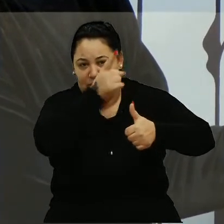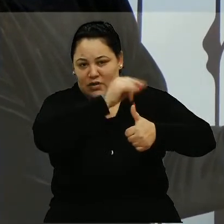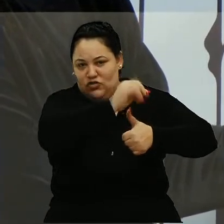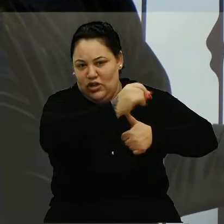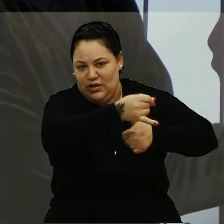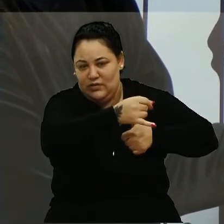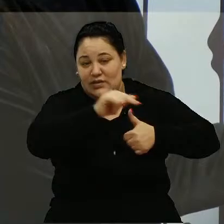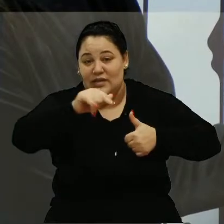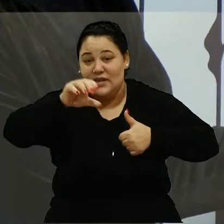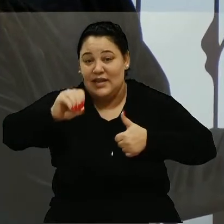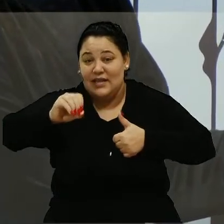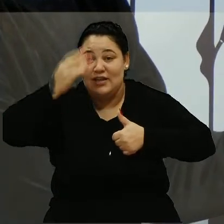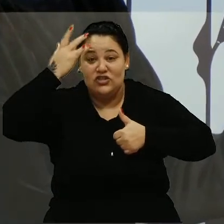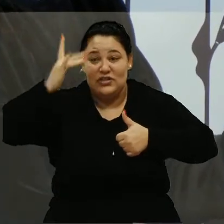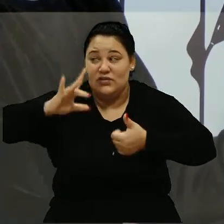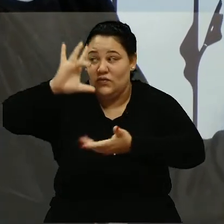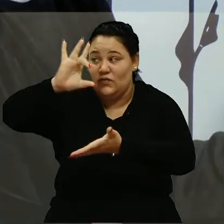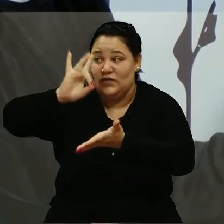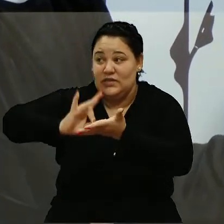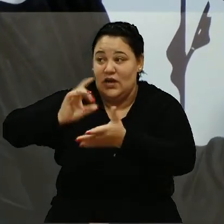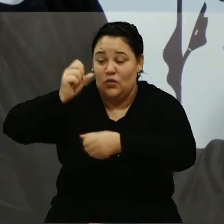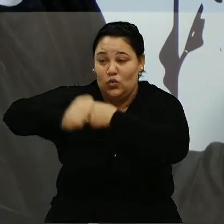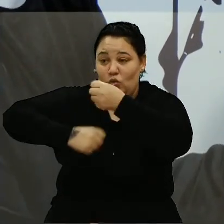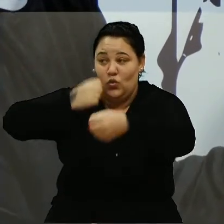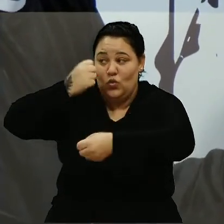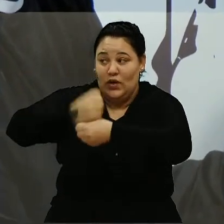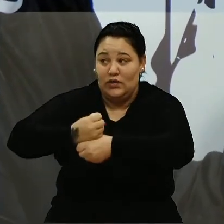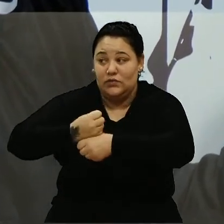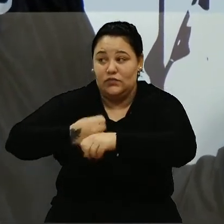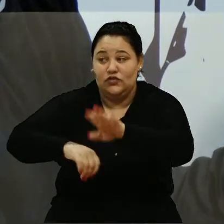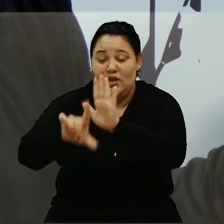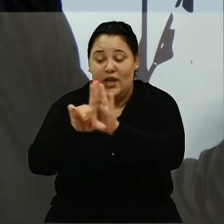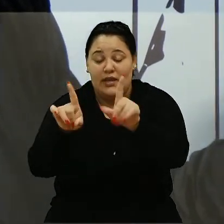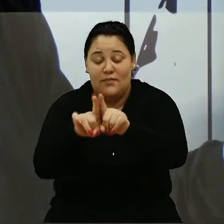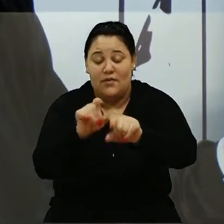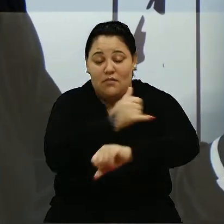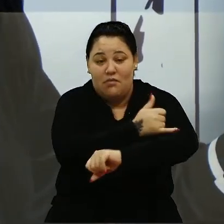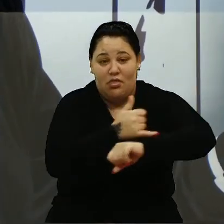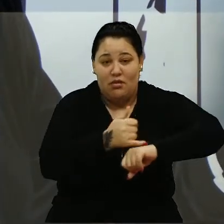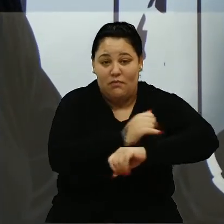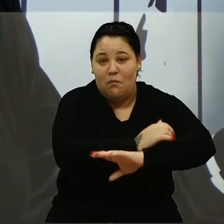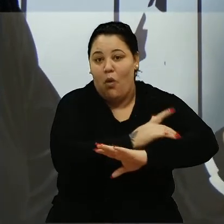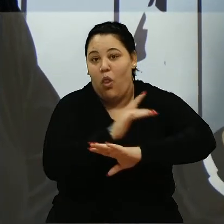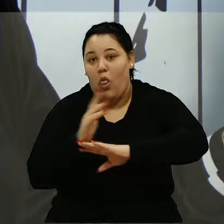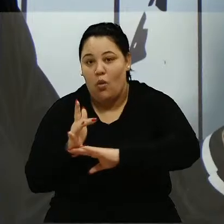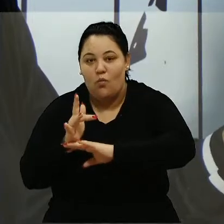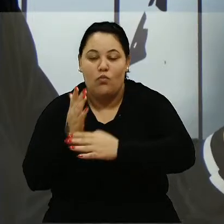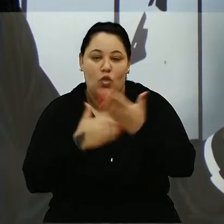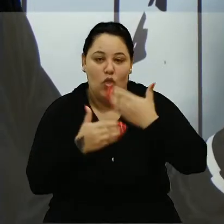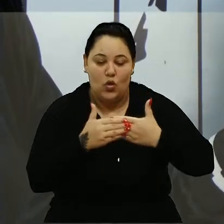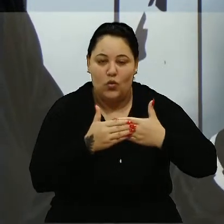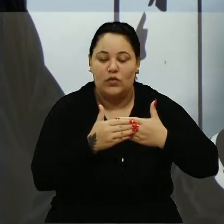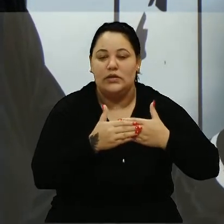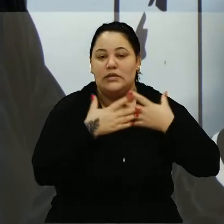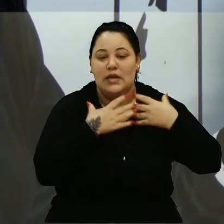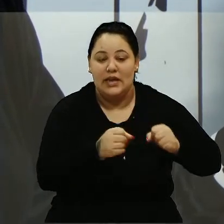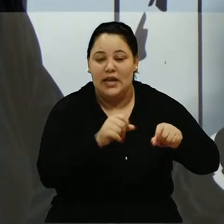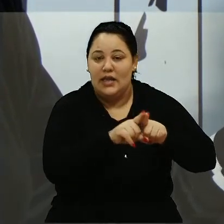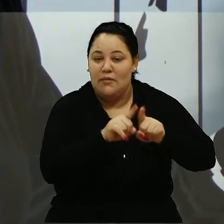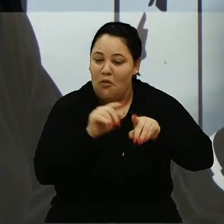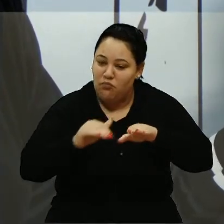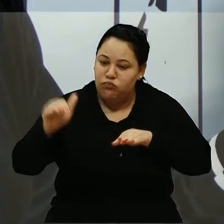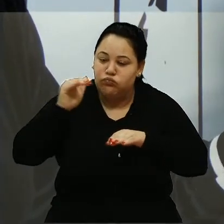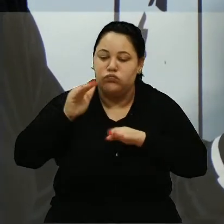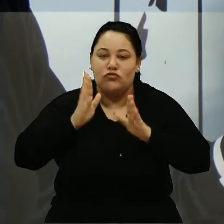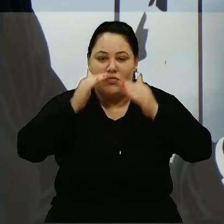70 dias da efetivação do ano legislativo, porque passamos por todas as secretarias e autarquias para bem cumprir nossa missão,